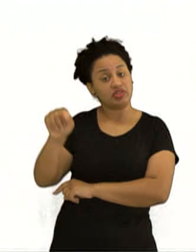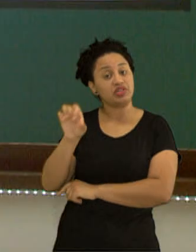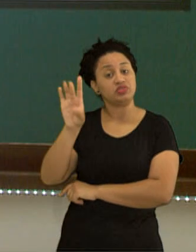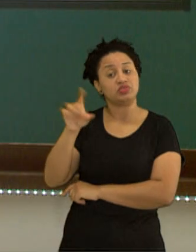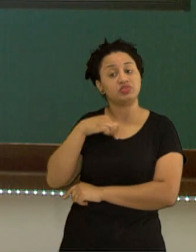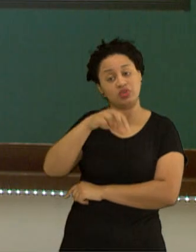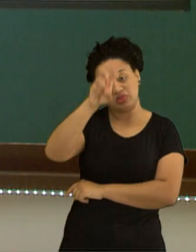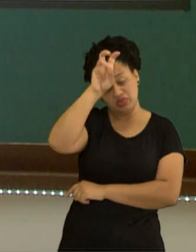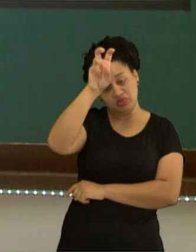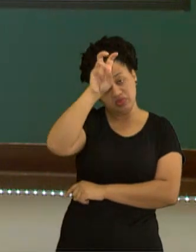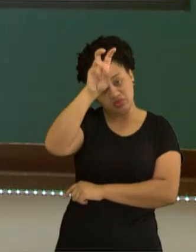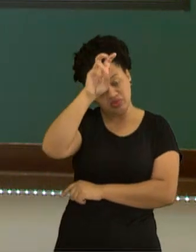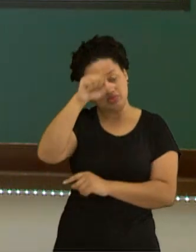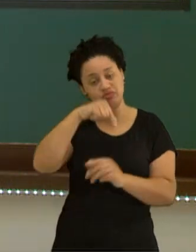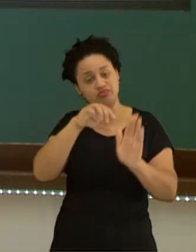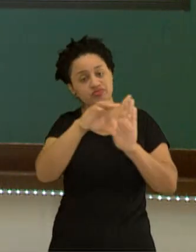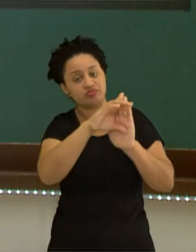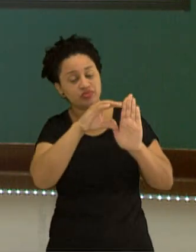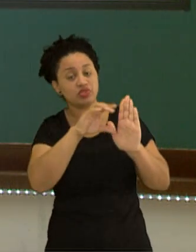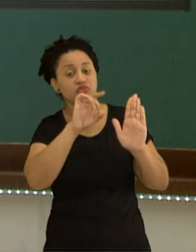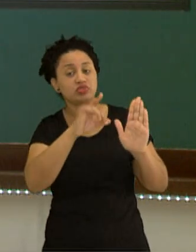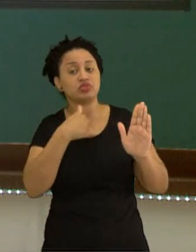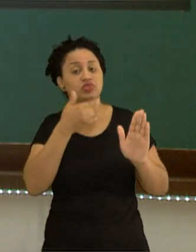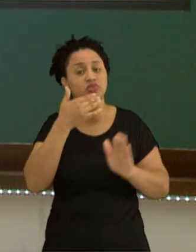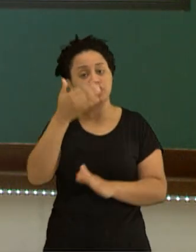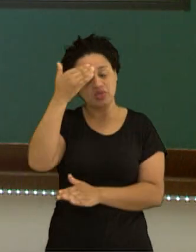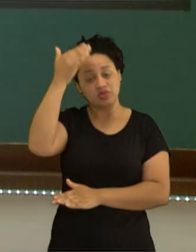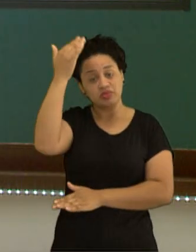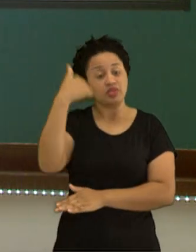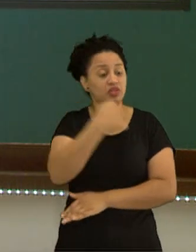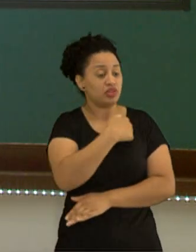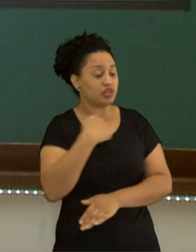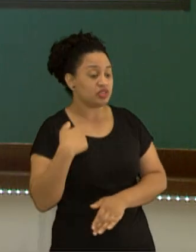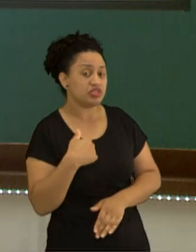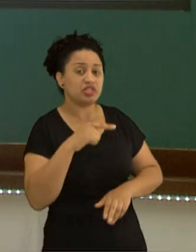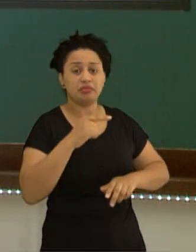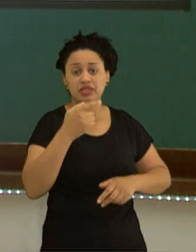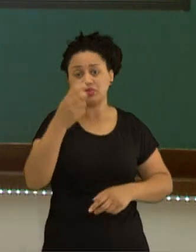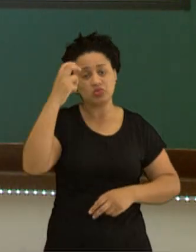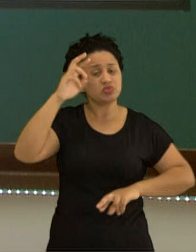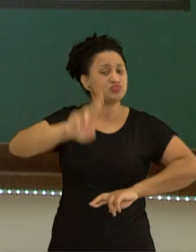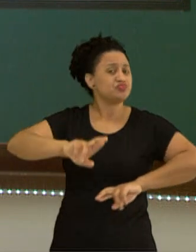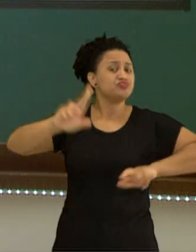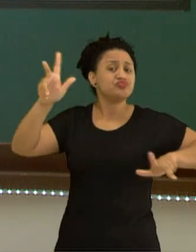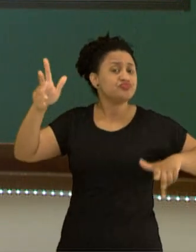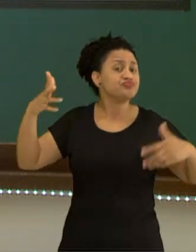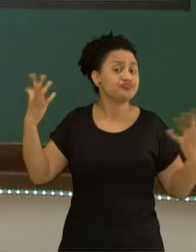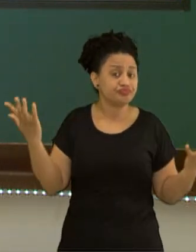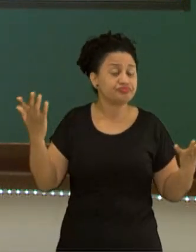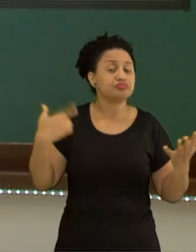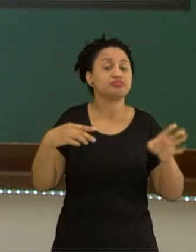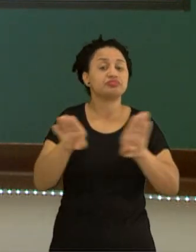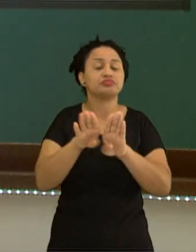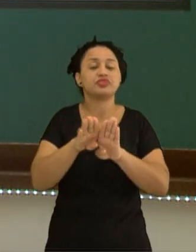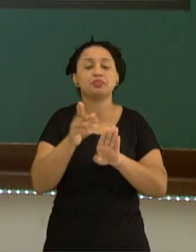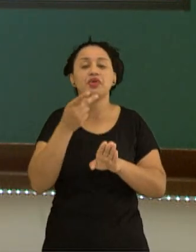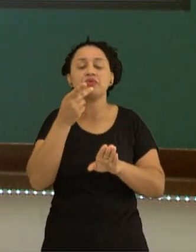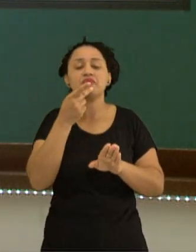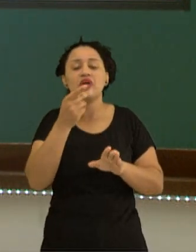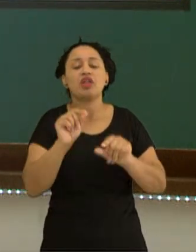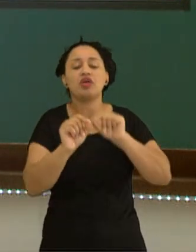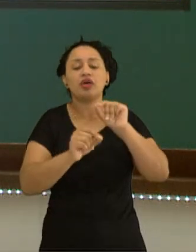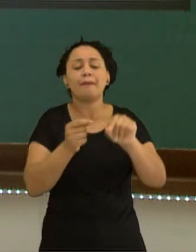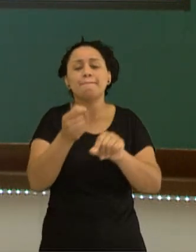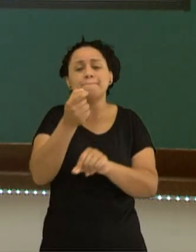um capítulo apenas para o Islã e para a China, sendo que são culturas muito amplas. Ainda cita muito pouco as mulheres, ou